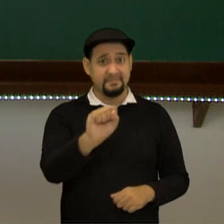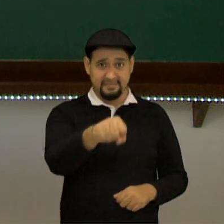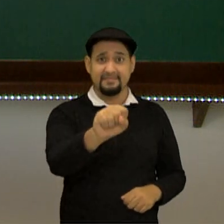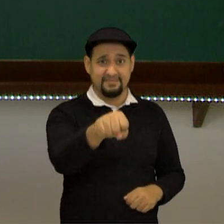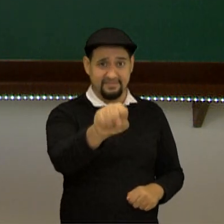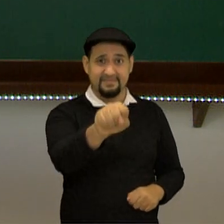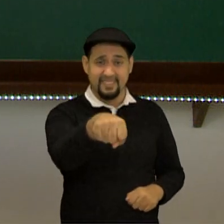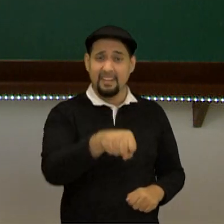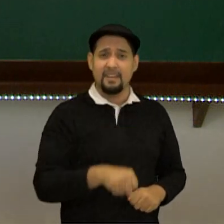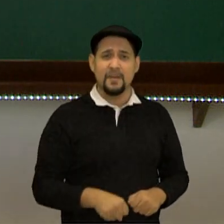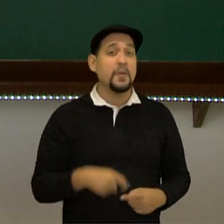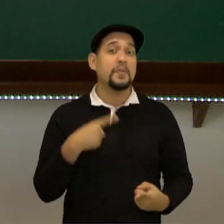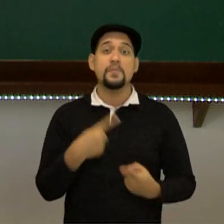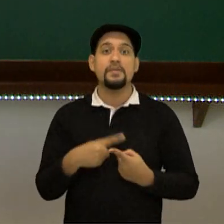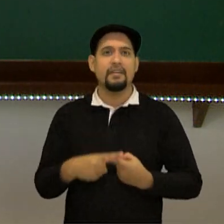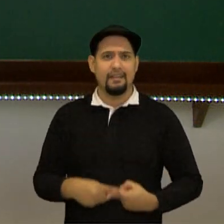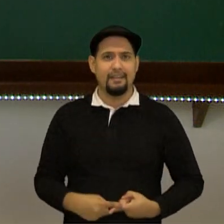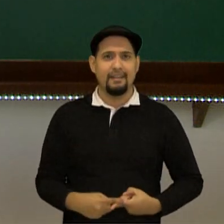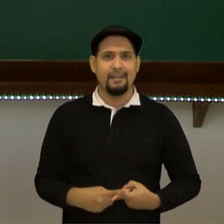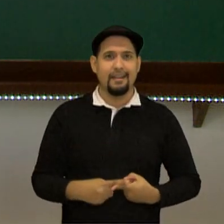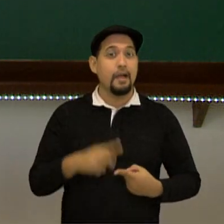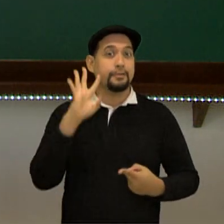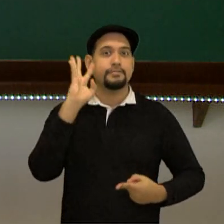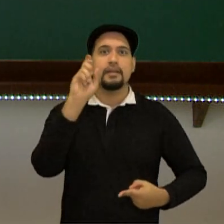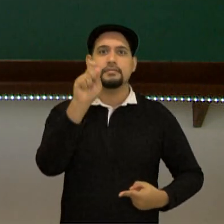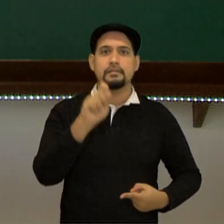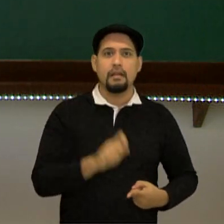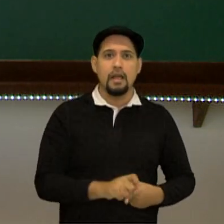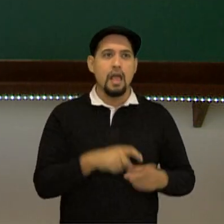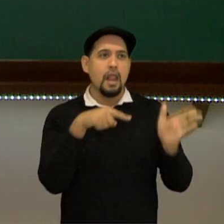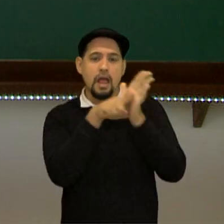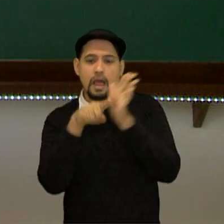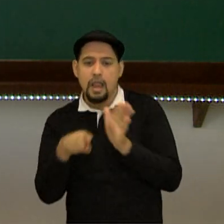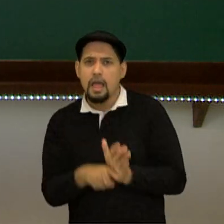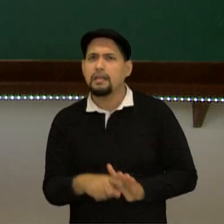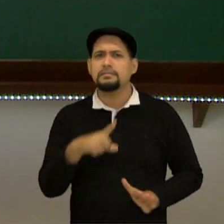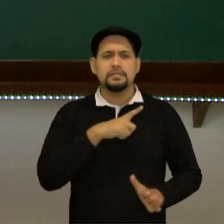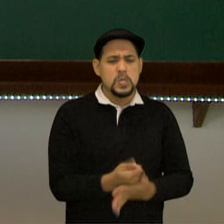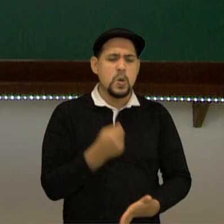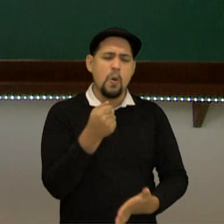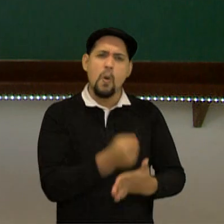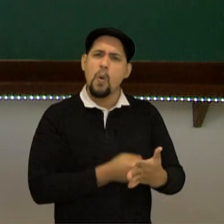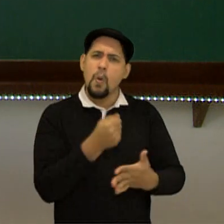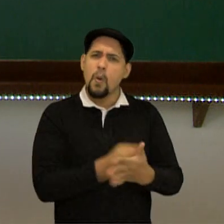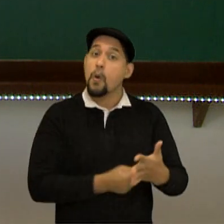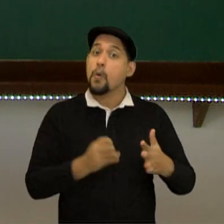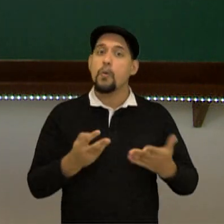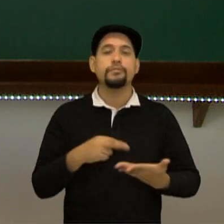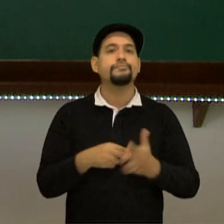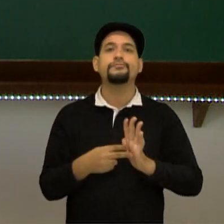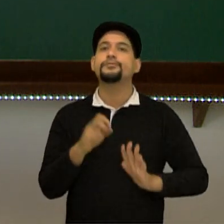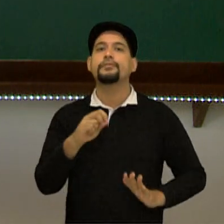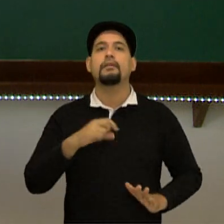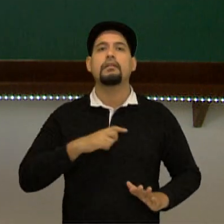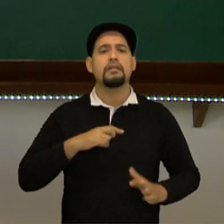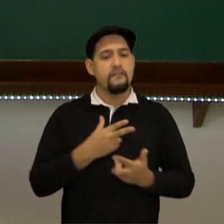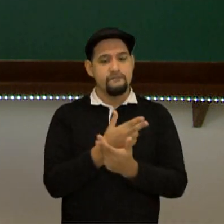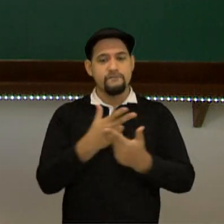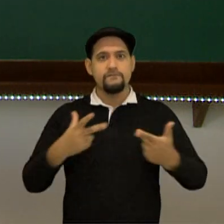sim, porque normalmente as questões que são cobradas hoje, elas envolvem